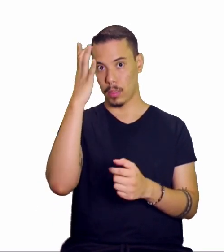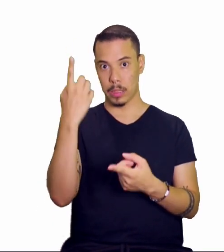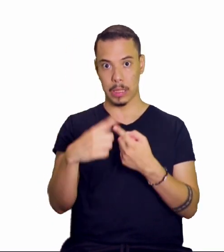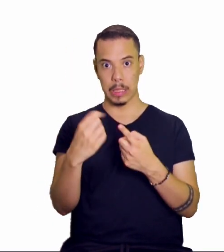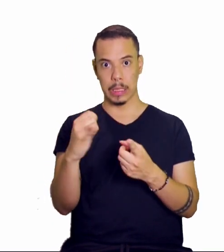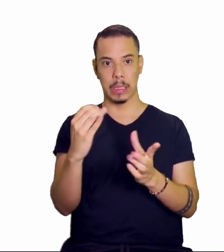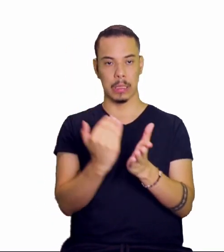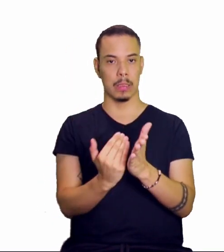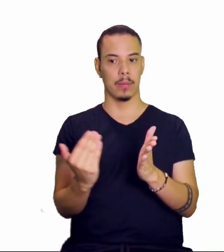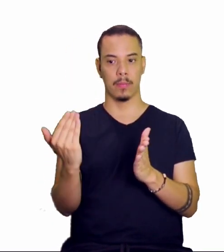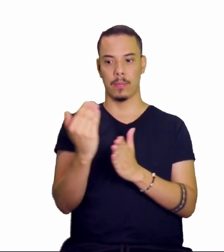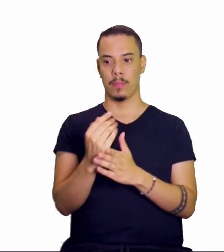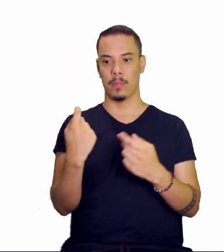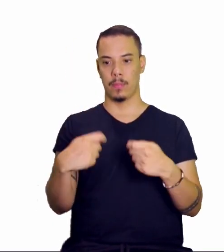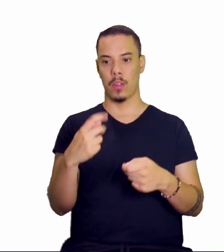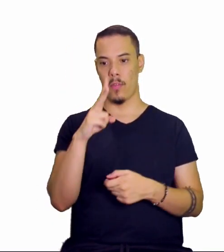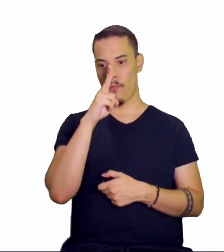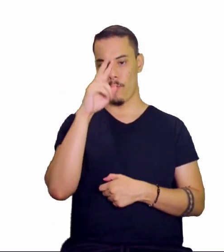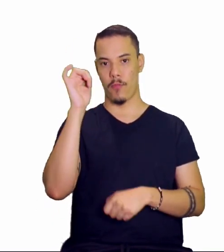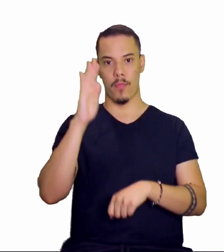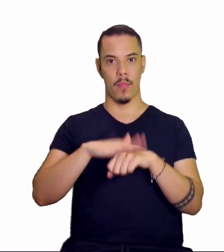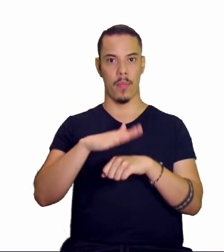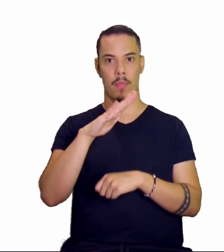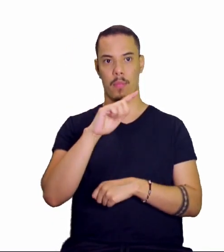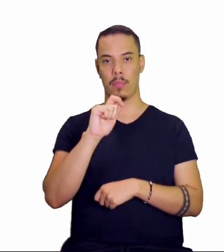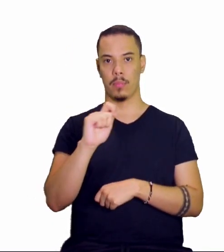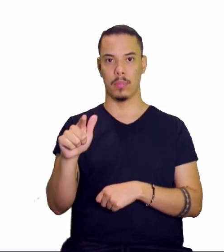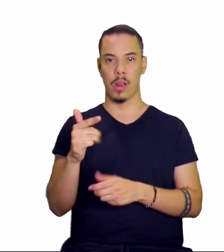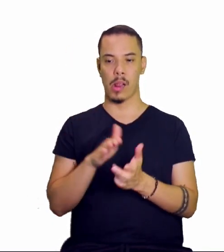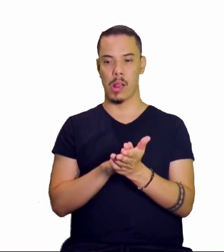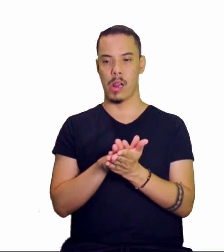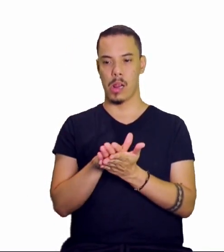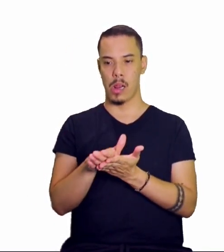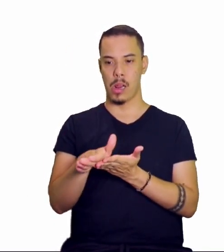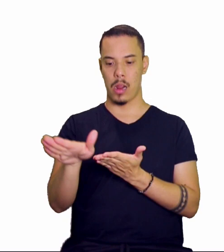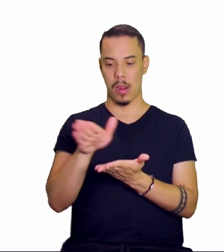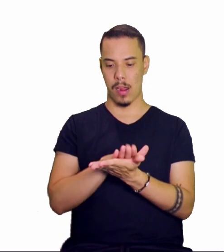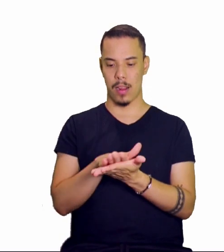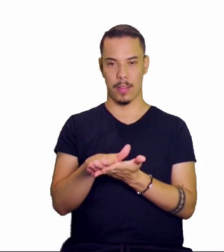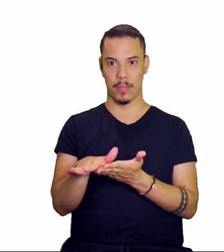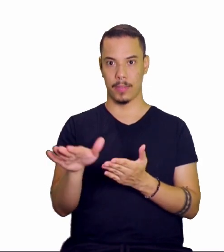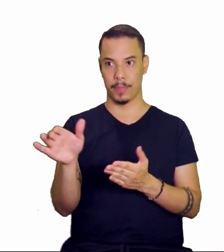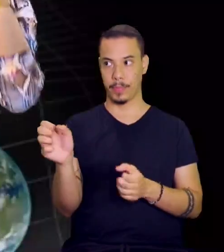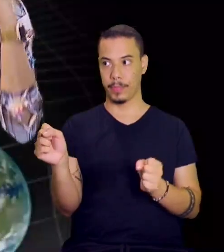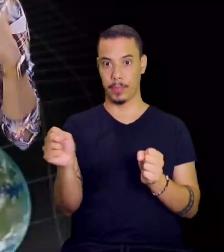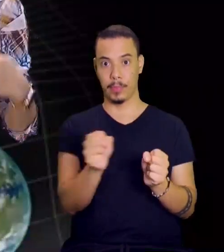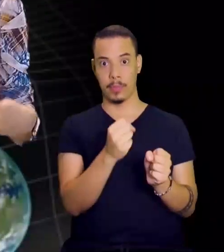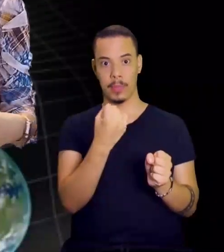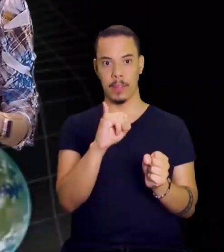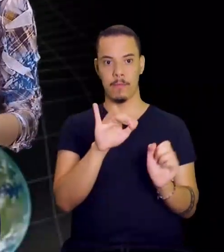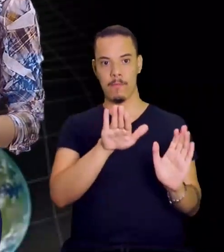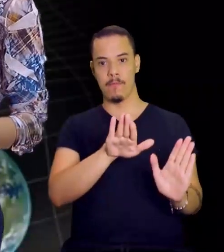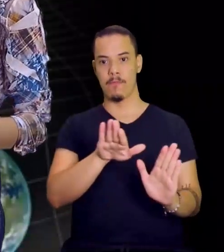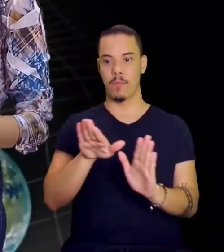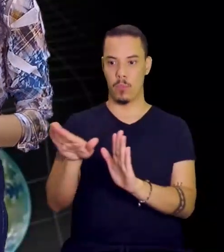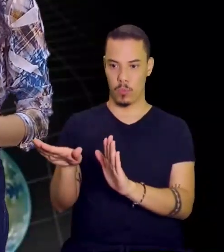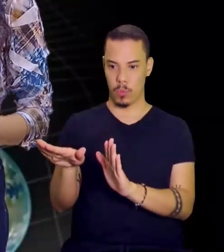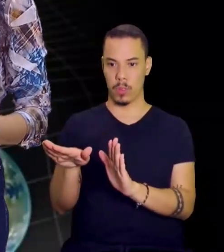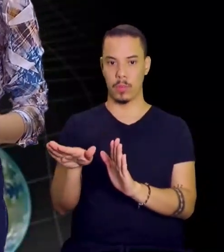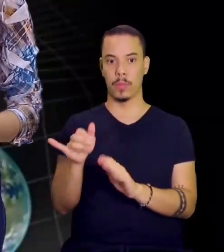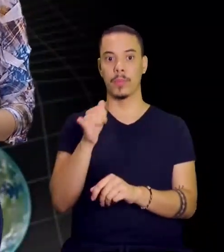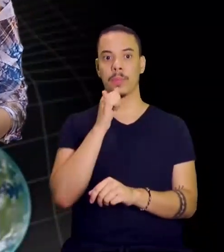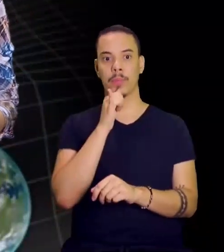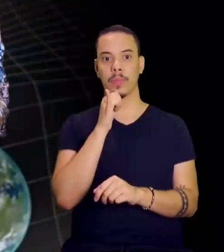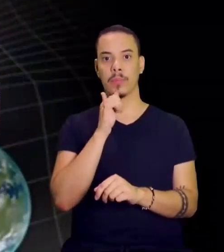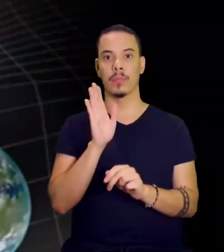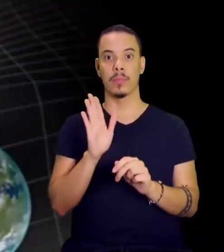teria que ter uma força maior do que para deslizar ele. Então, se você empurra, se você empurra, você